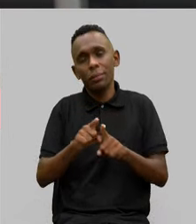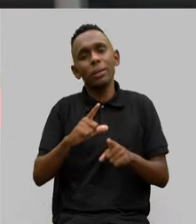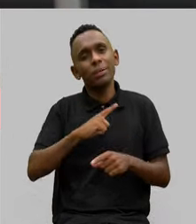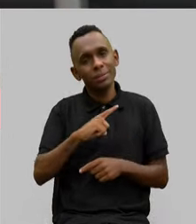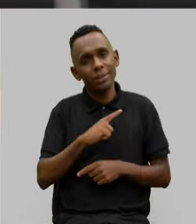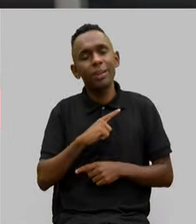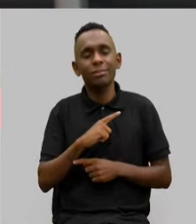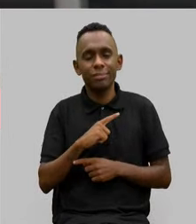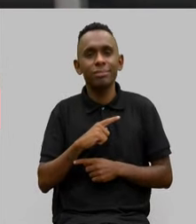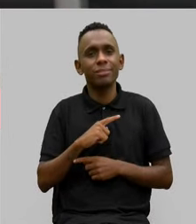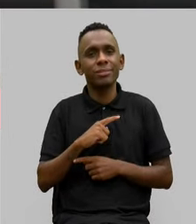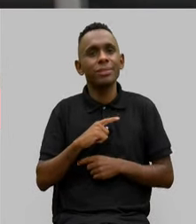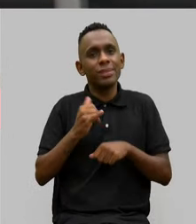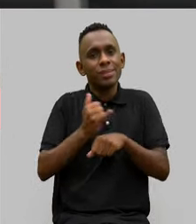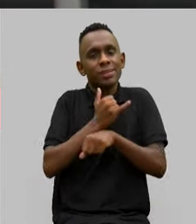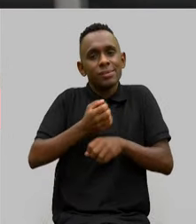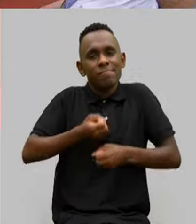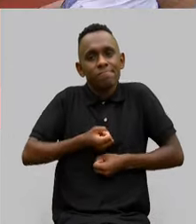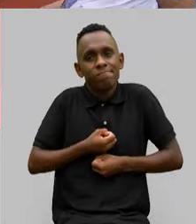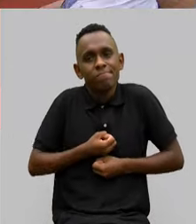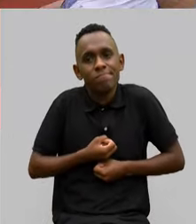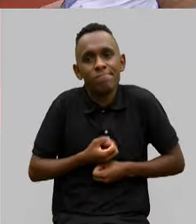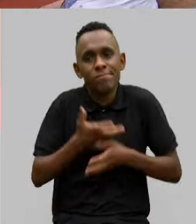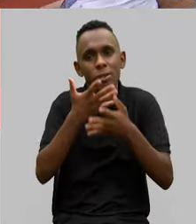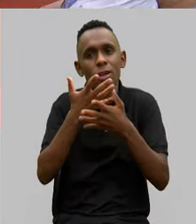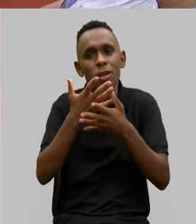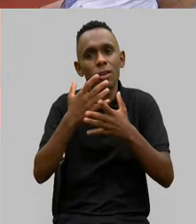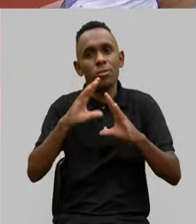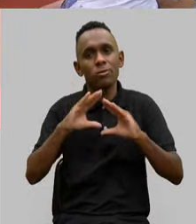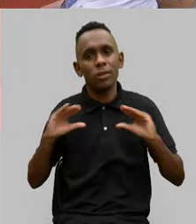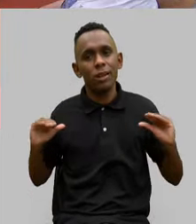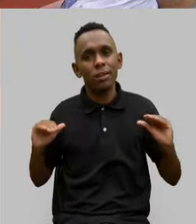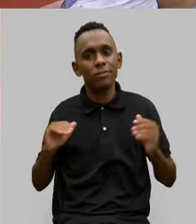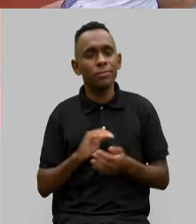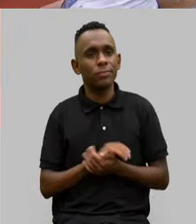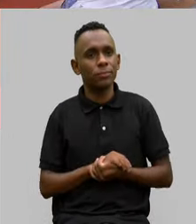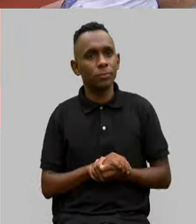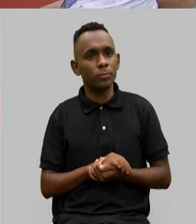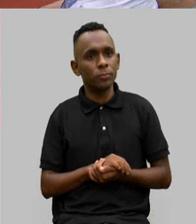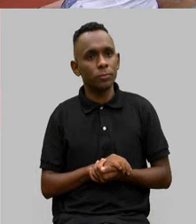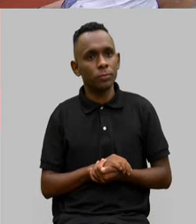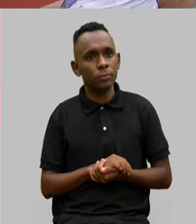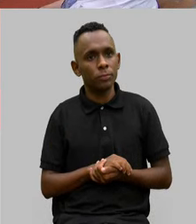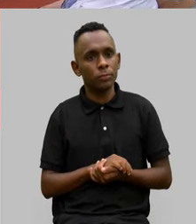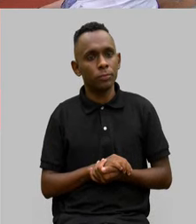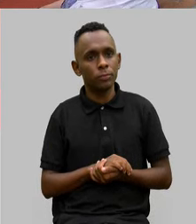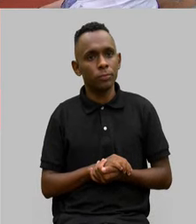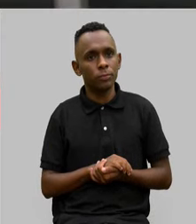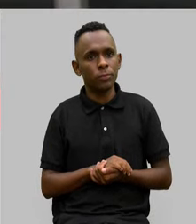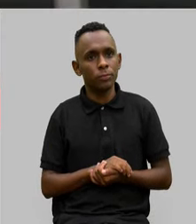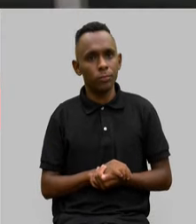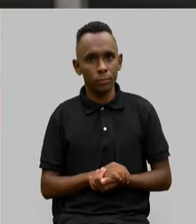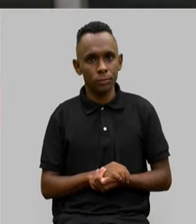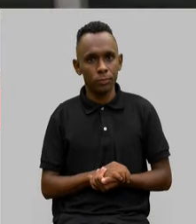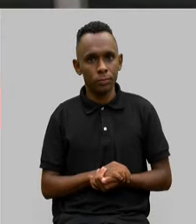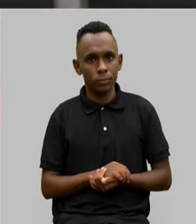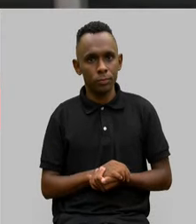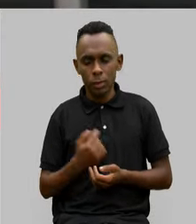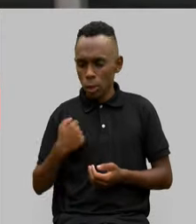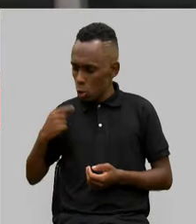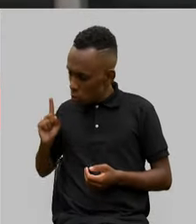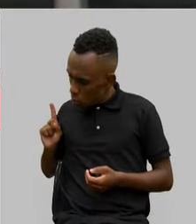essa forma de me expressar na qual eu me sinto um pouco mais confortável bom vim para